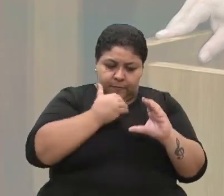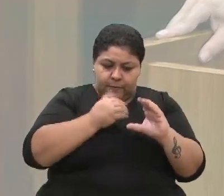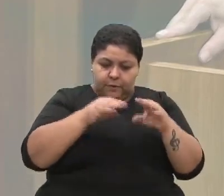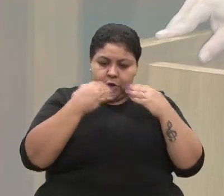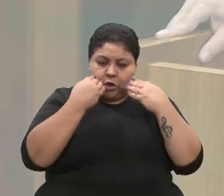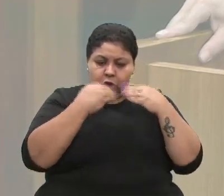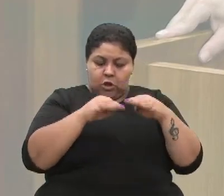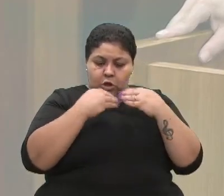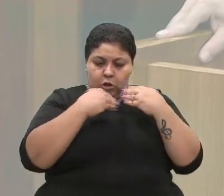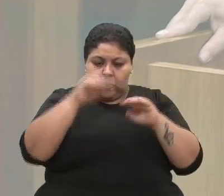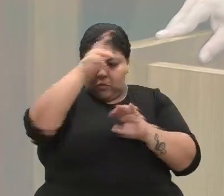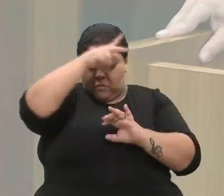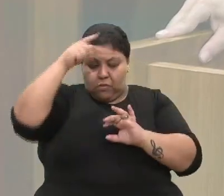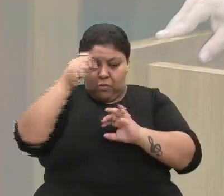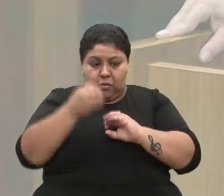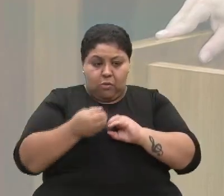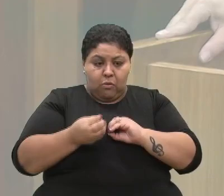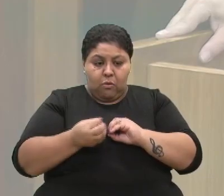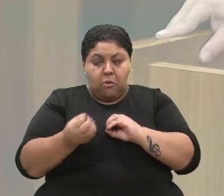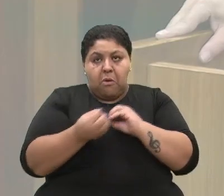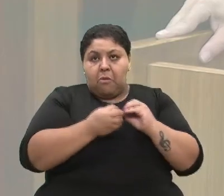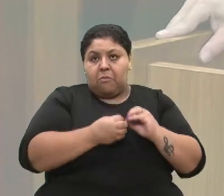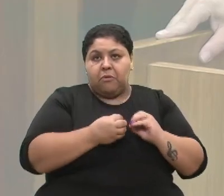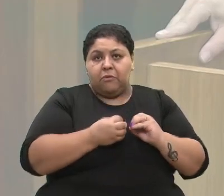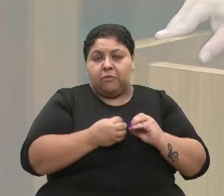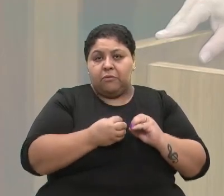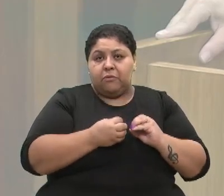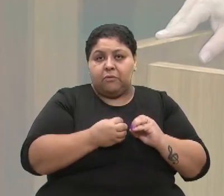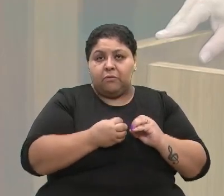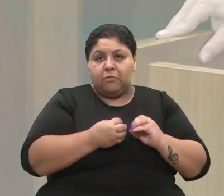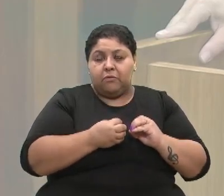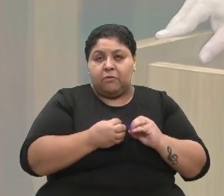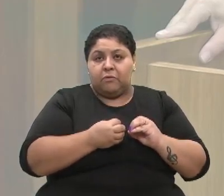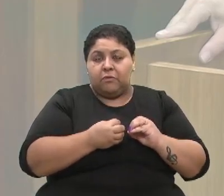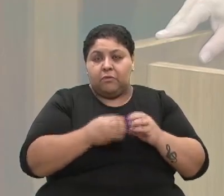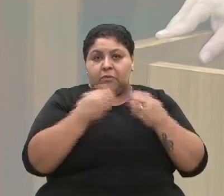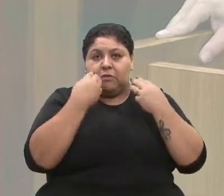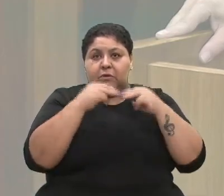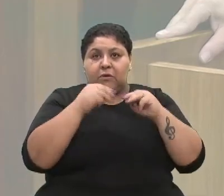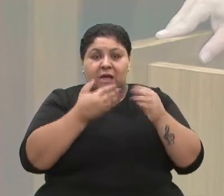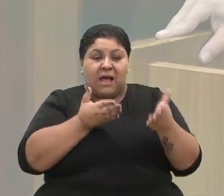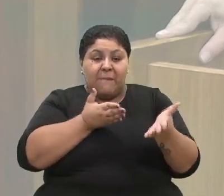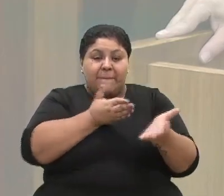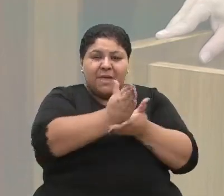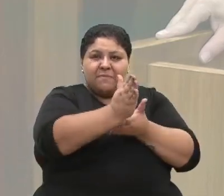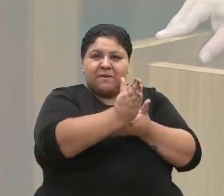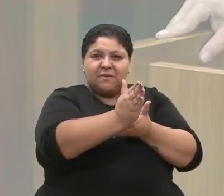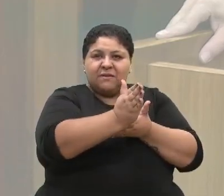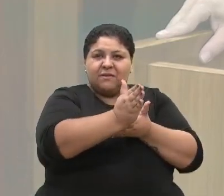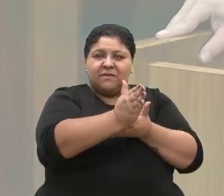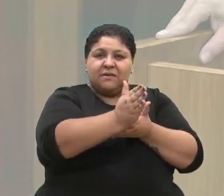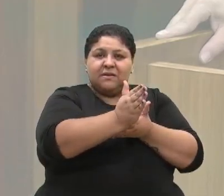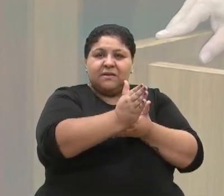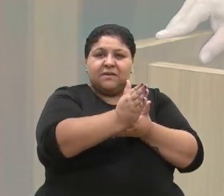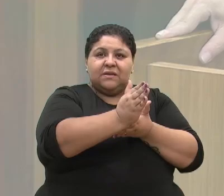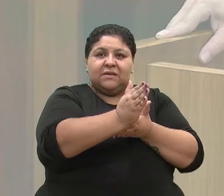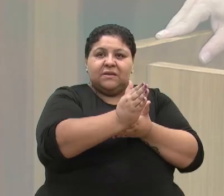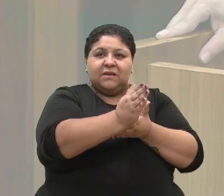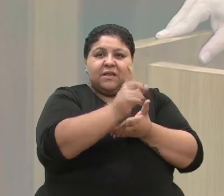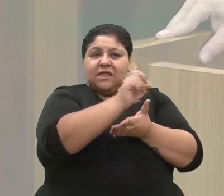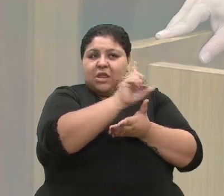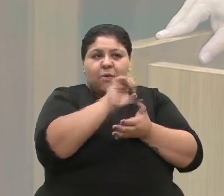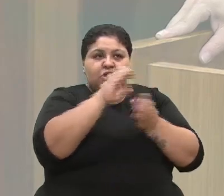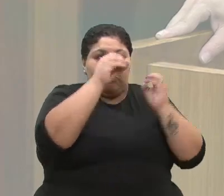da prefeitura pudessem colocar no seu caminhão a autorização, para não ir lá pegar